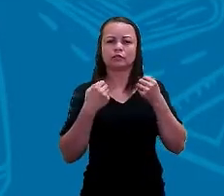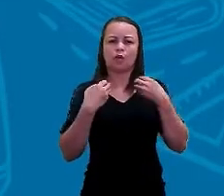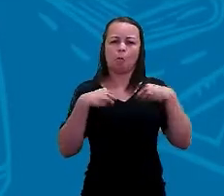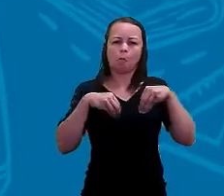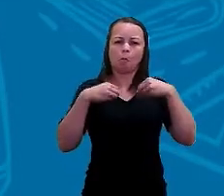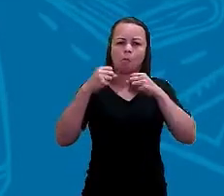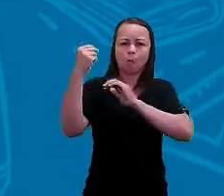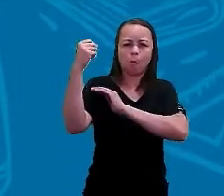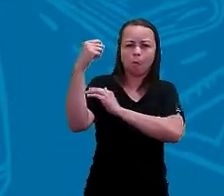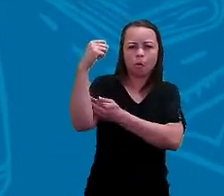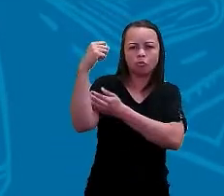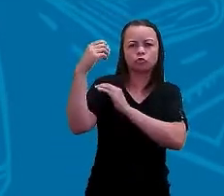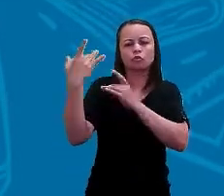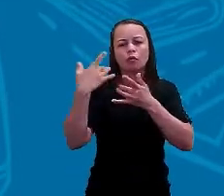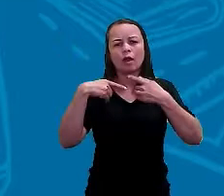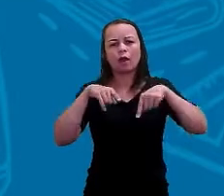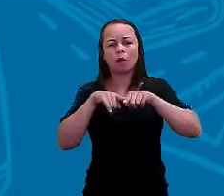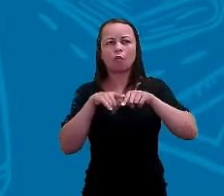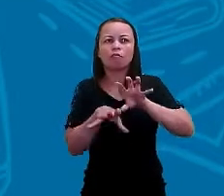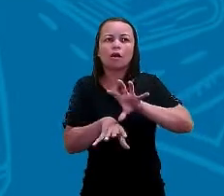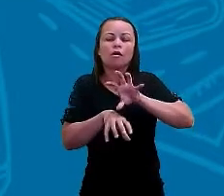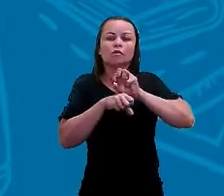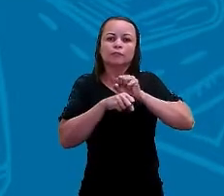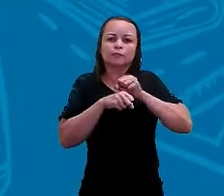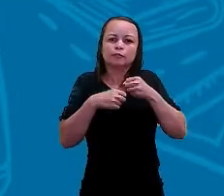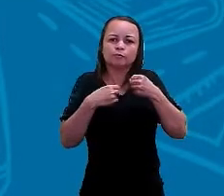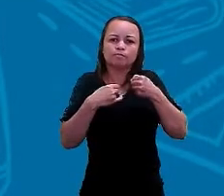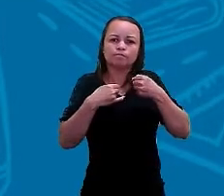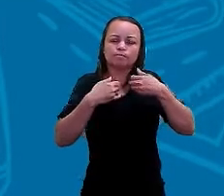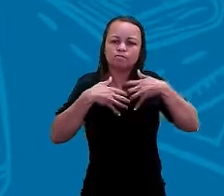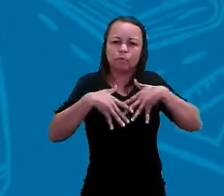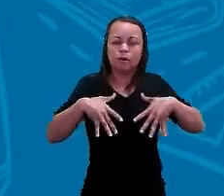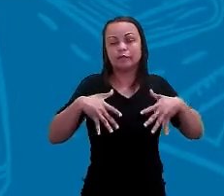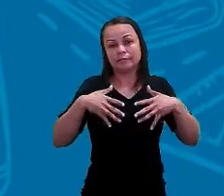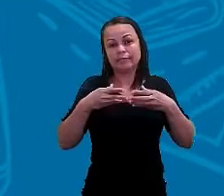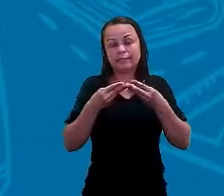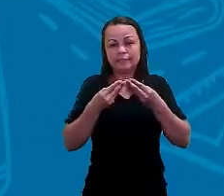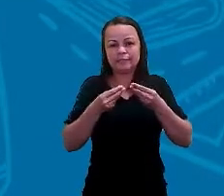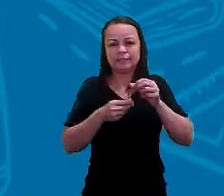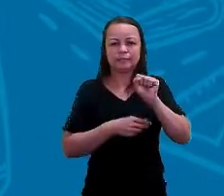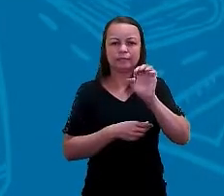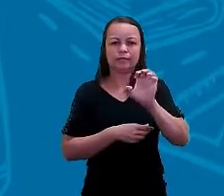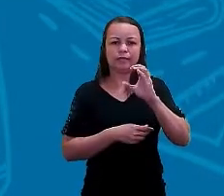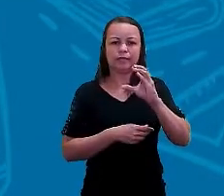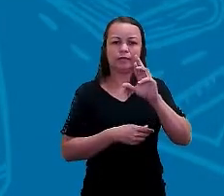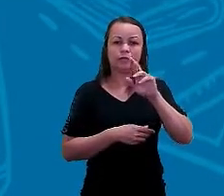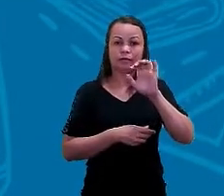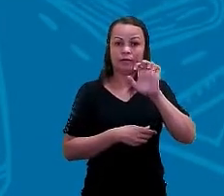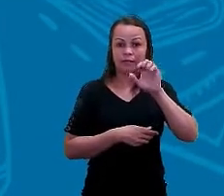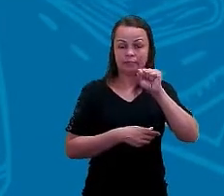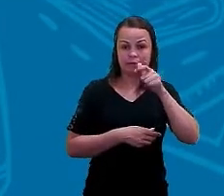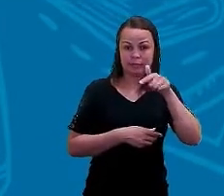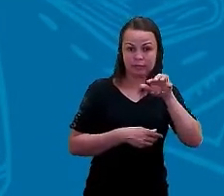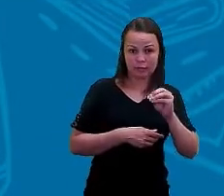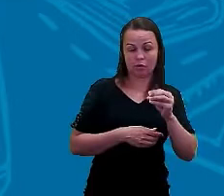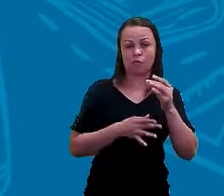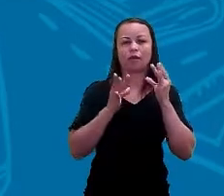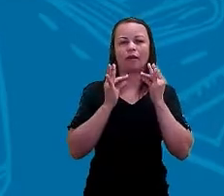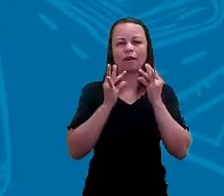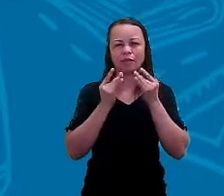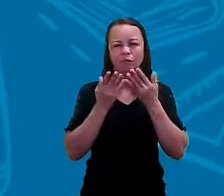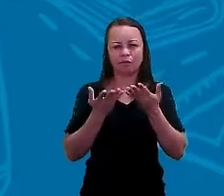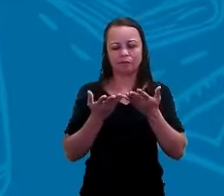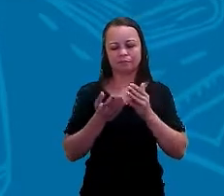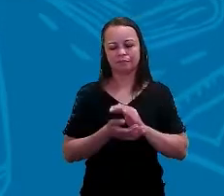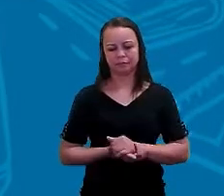muscular ou por uma ação de uma ação de secreção glandular. Então guarda essa informação.